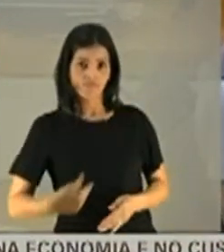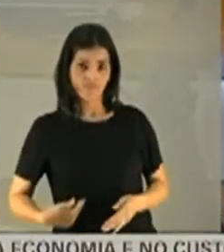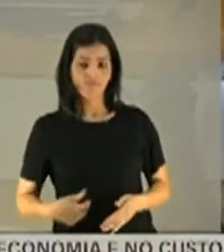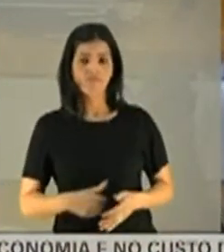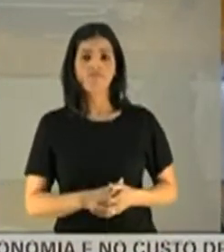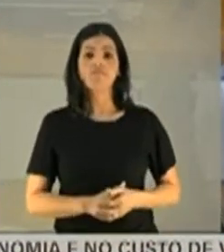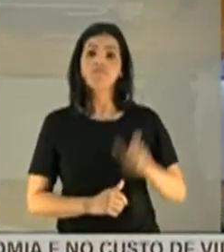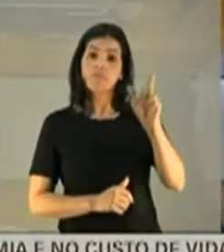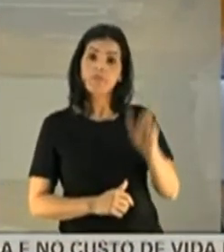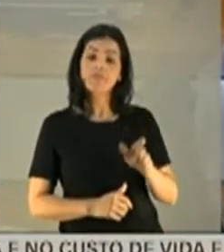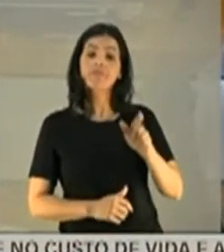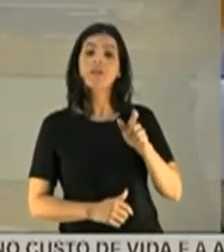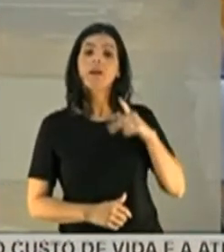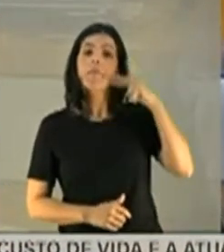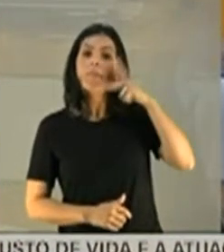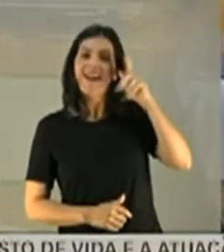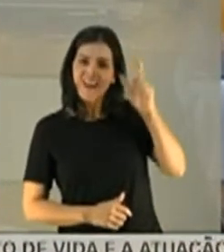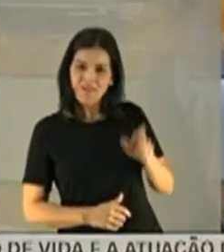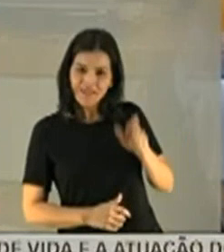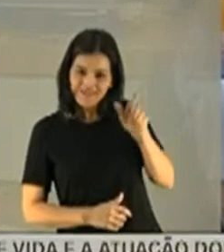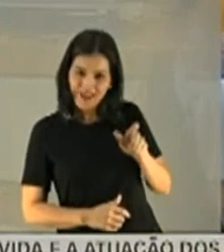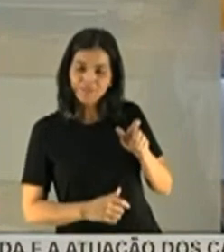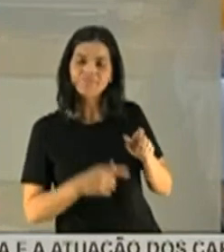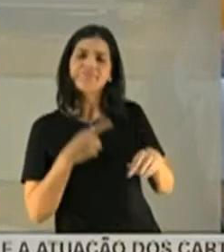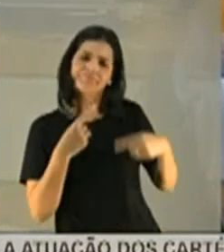Como parlamentar,